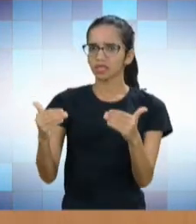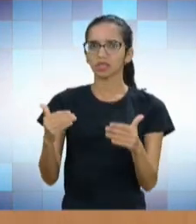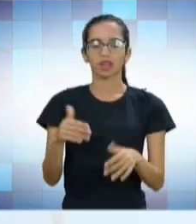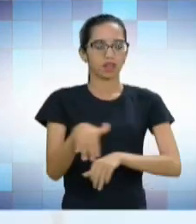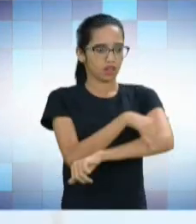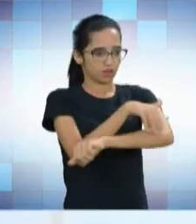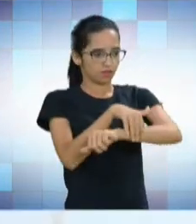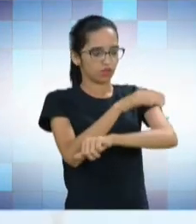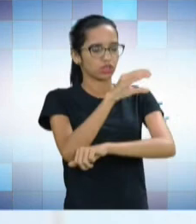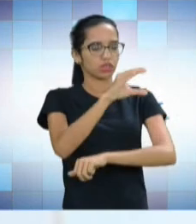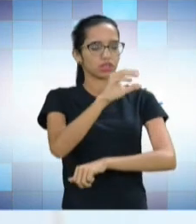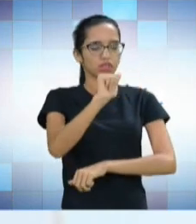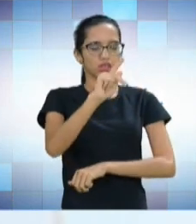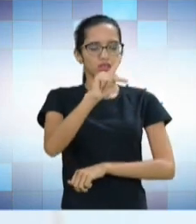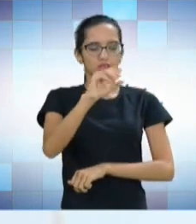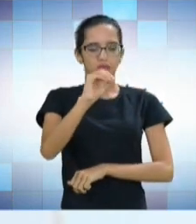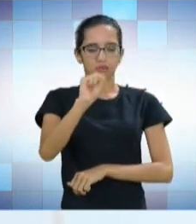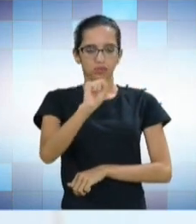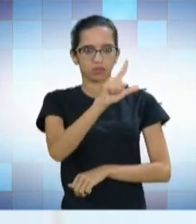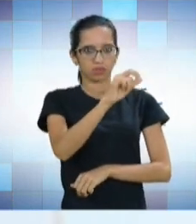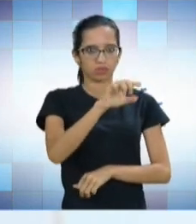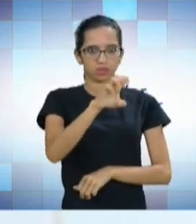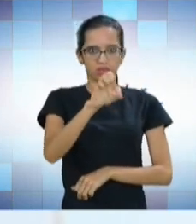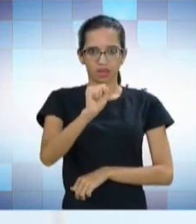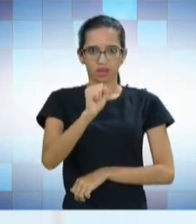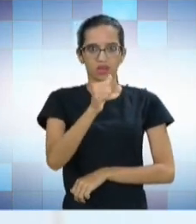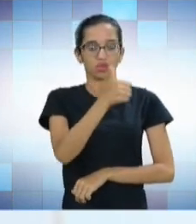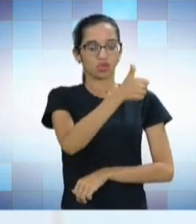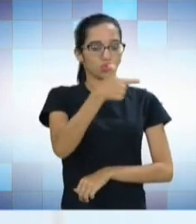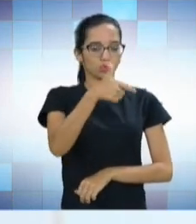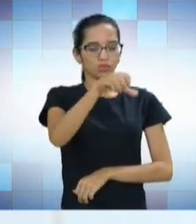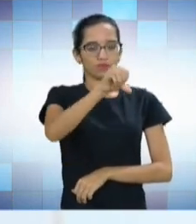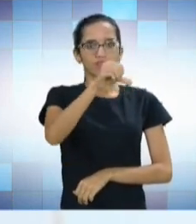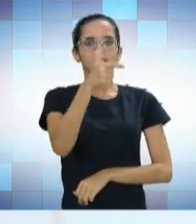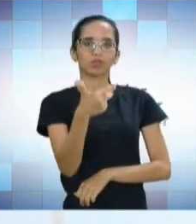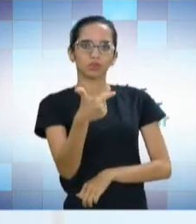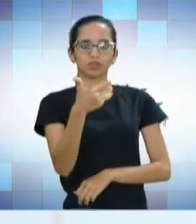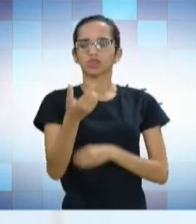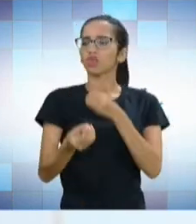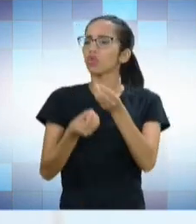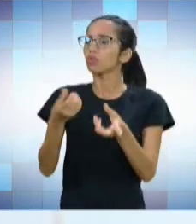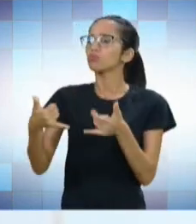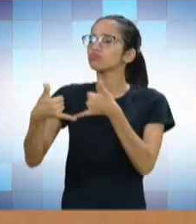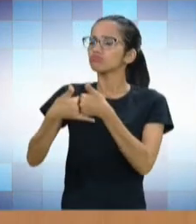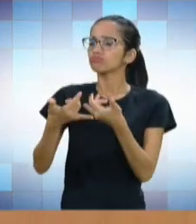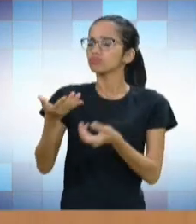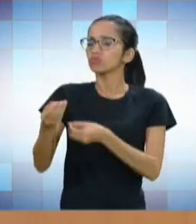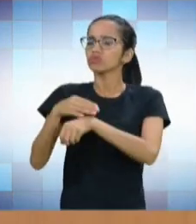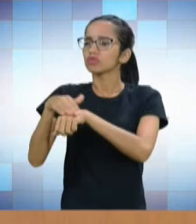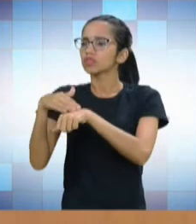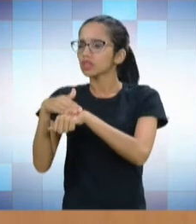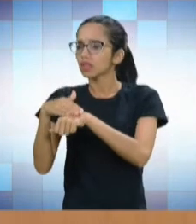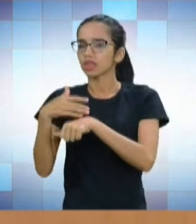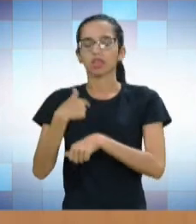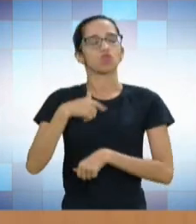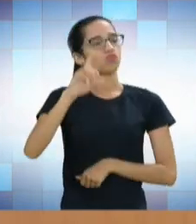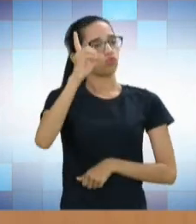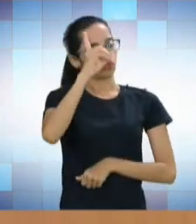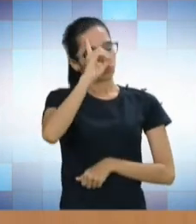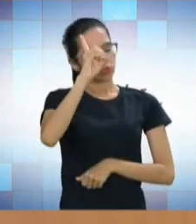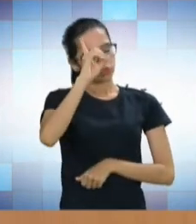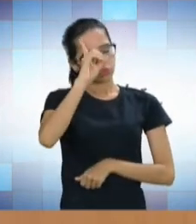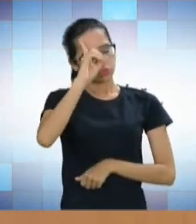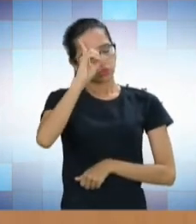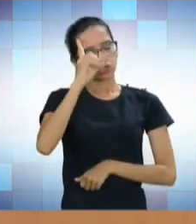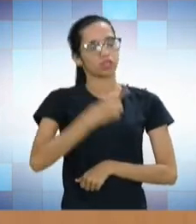secretaria fica ali na avenida campos sales 1292 e como entrar em contato com o seu estou lá